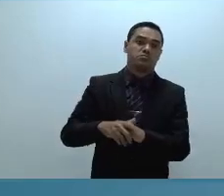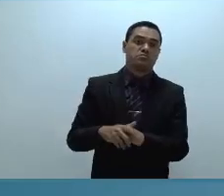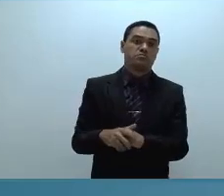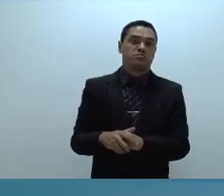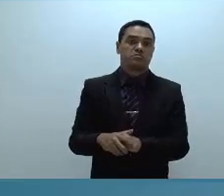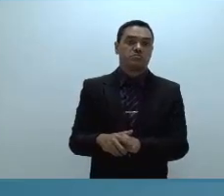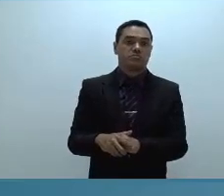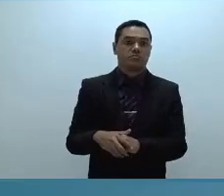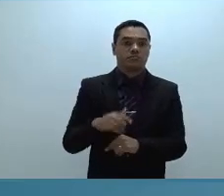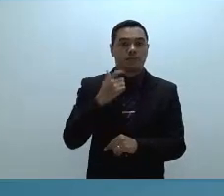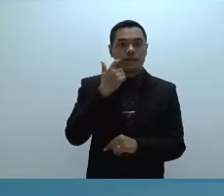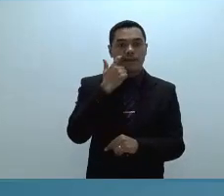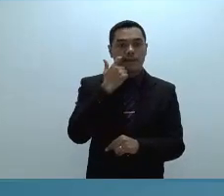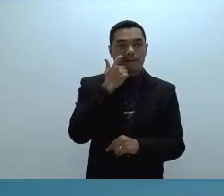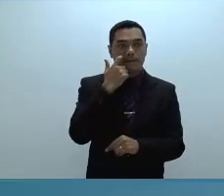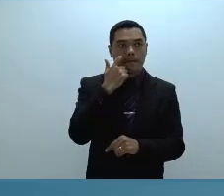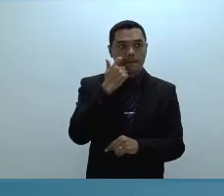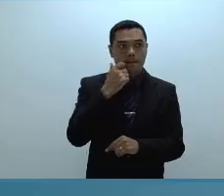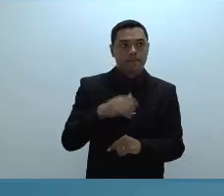você falou,